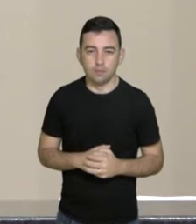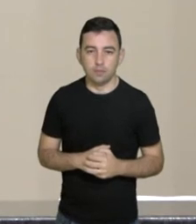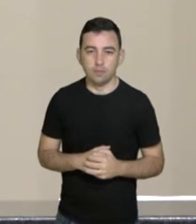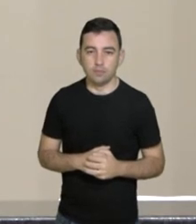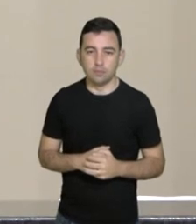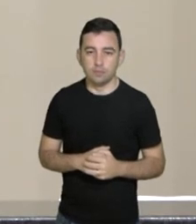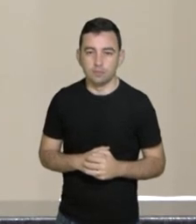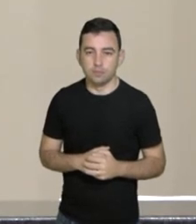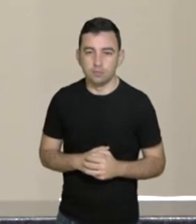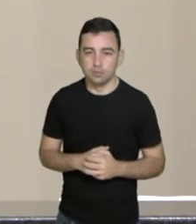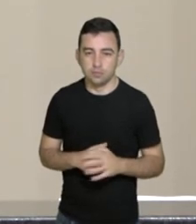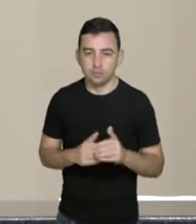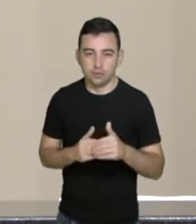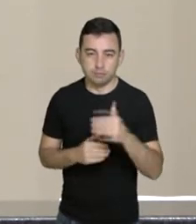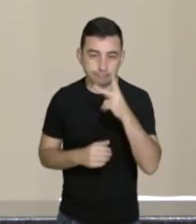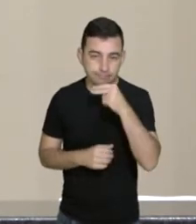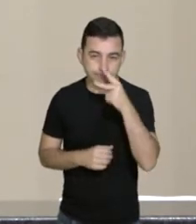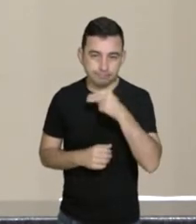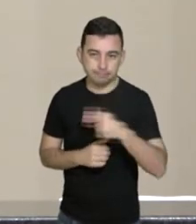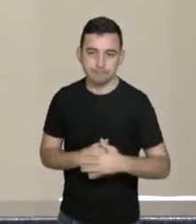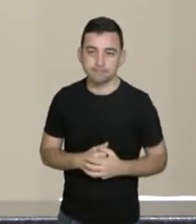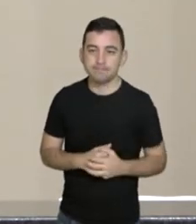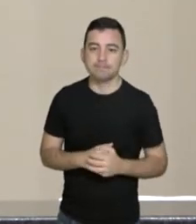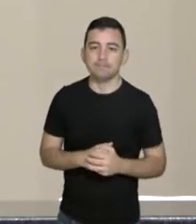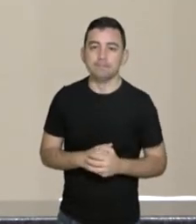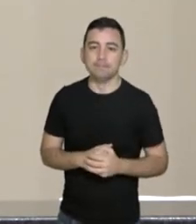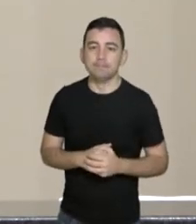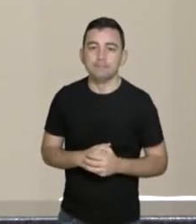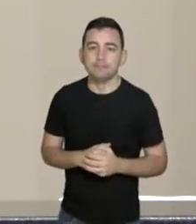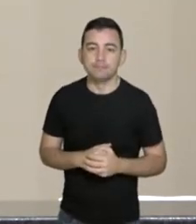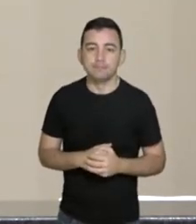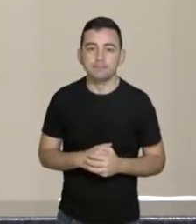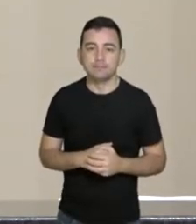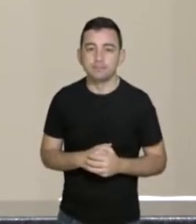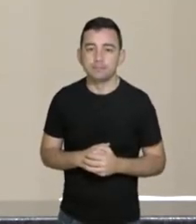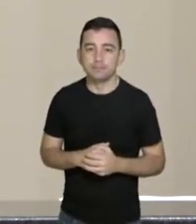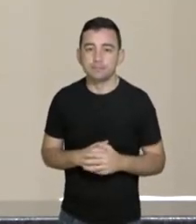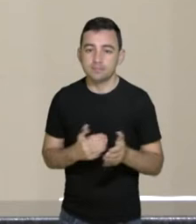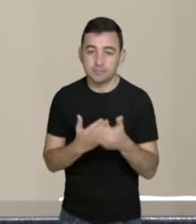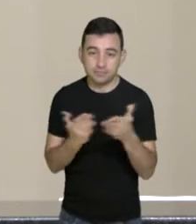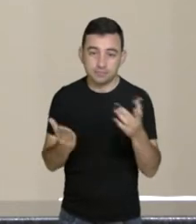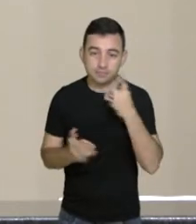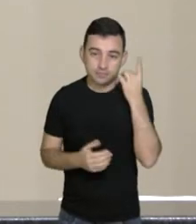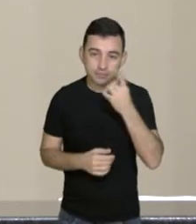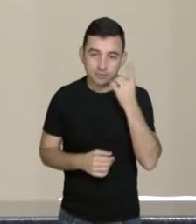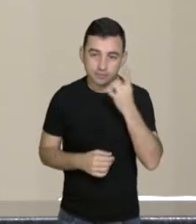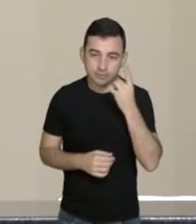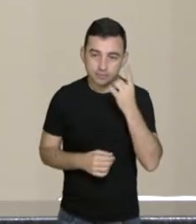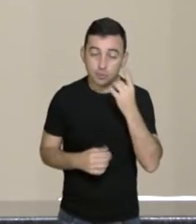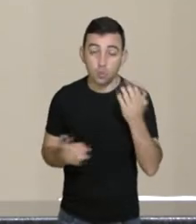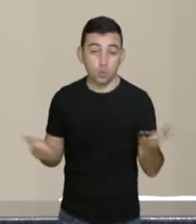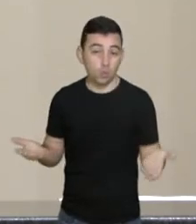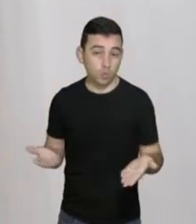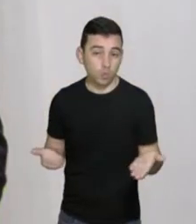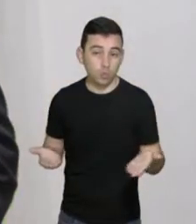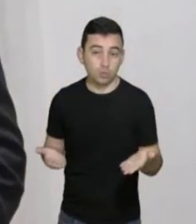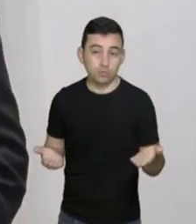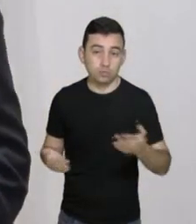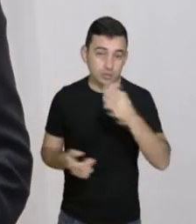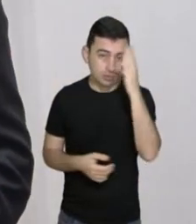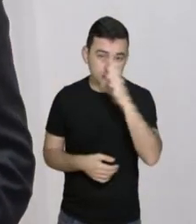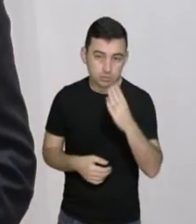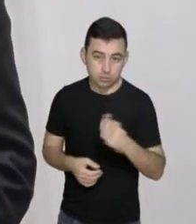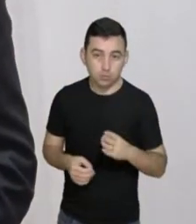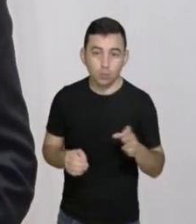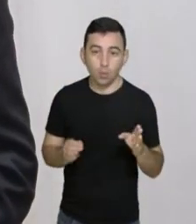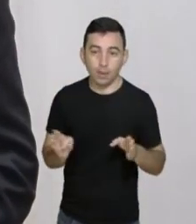senador Kennedy Nunes. Senhor presidente, senhores deputados que estão aqui, hoje o Brasil vive um momento